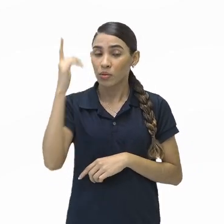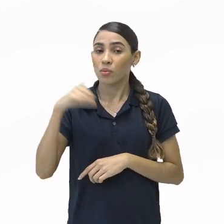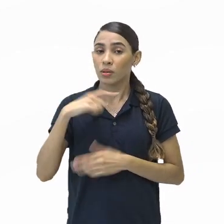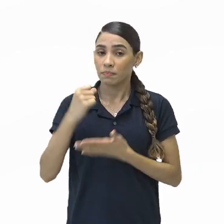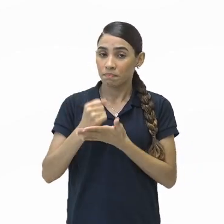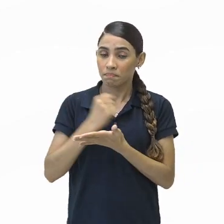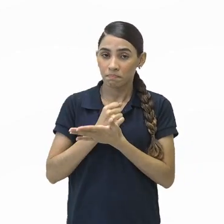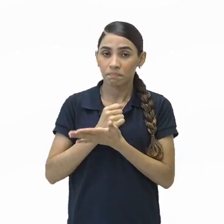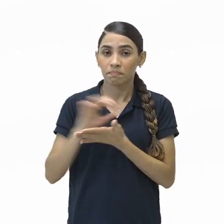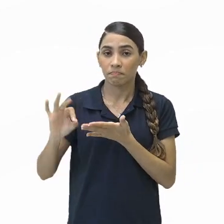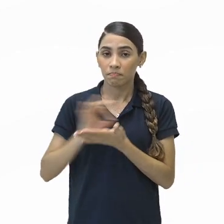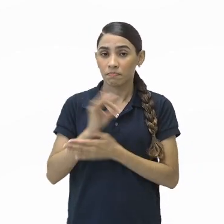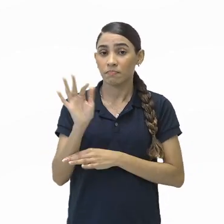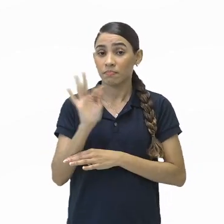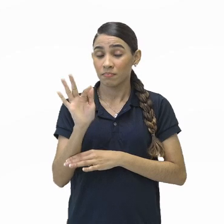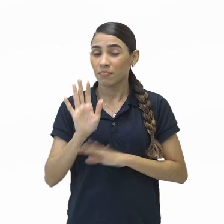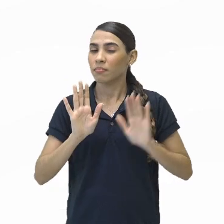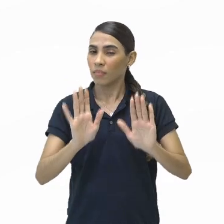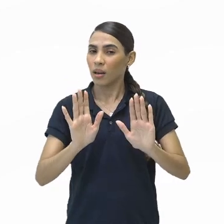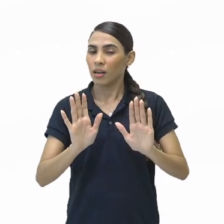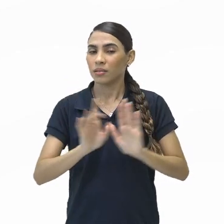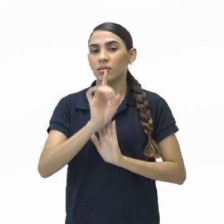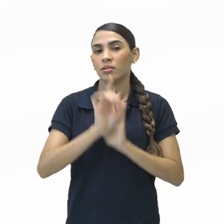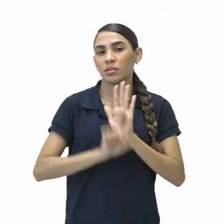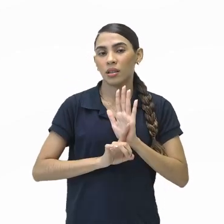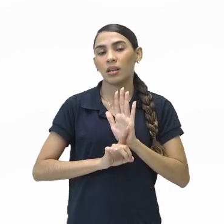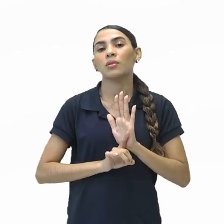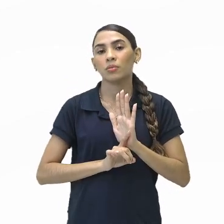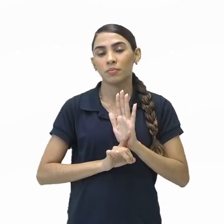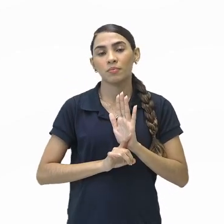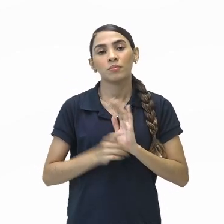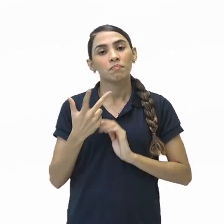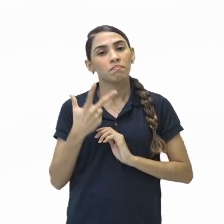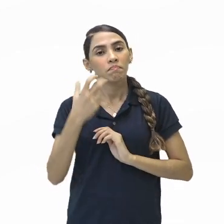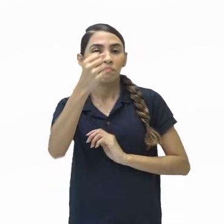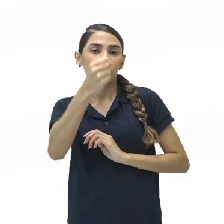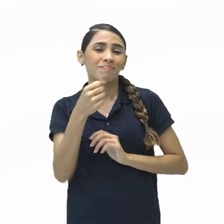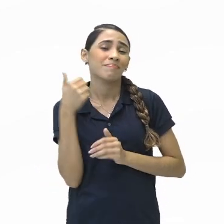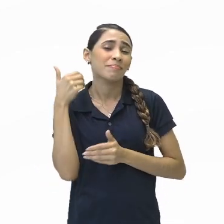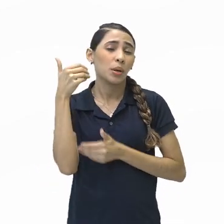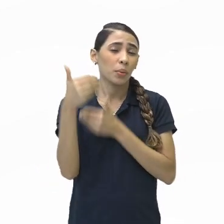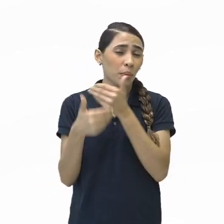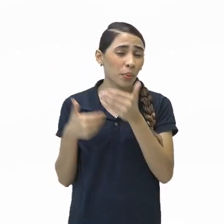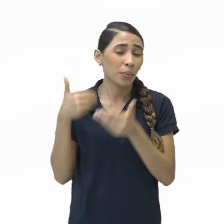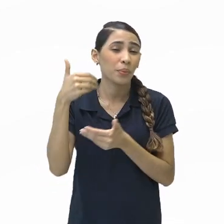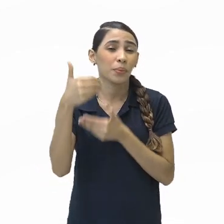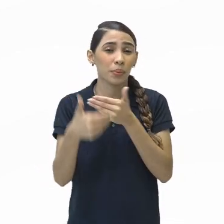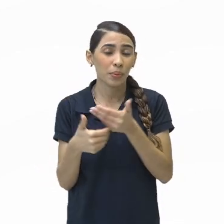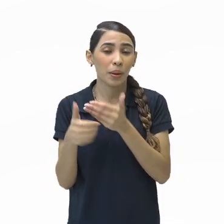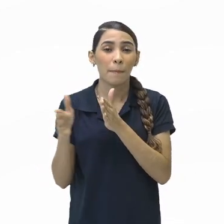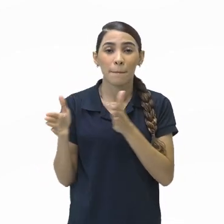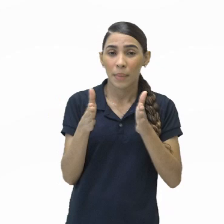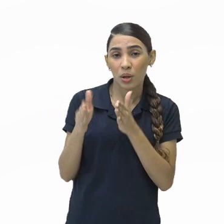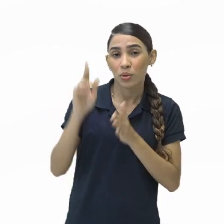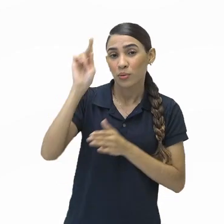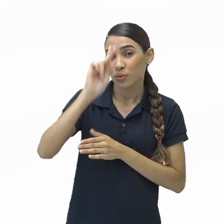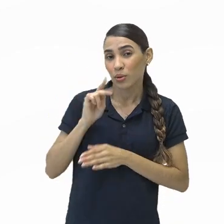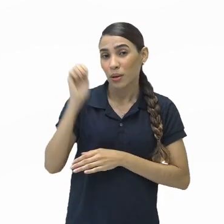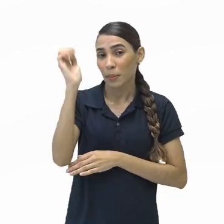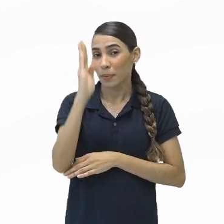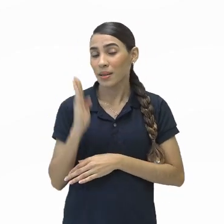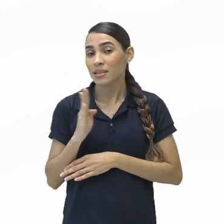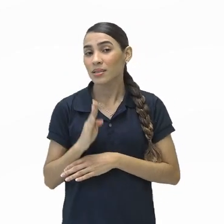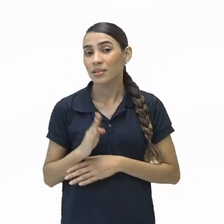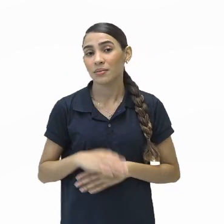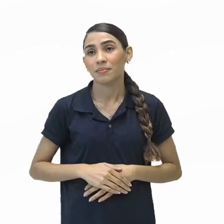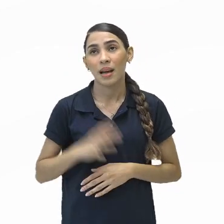emprego formal. Só que, gente, esses direitos eles foram conquistados ao longo de um grande período na história do Brasil. E